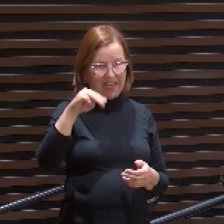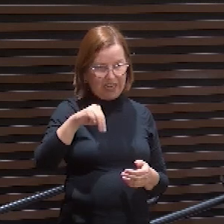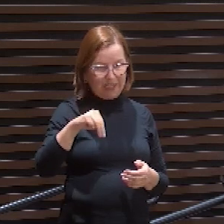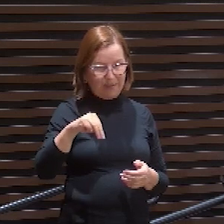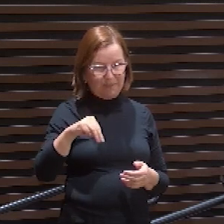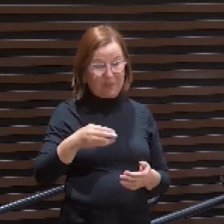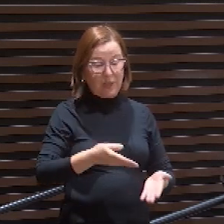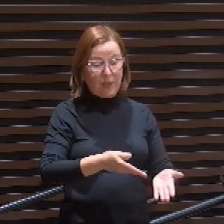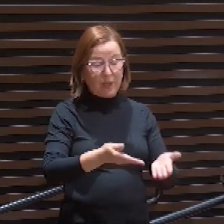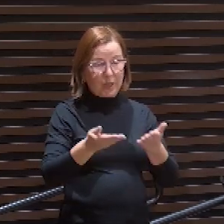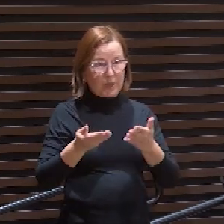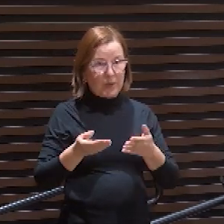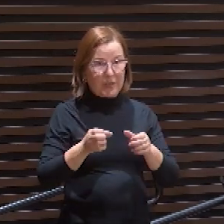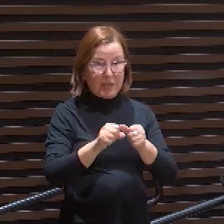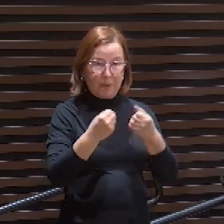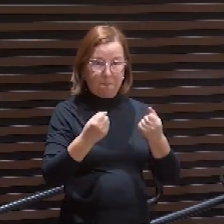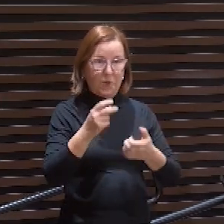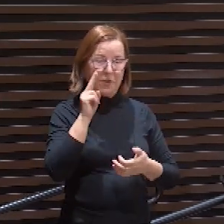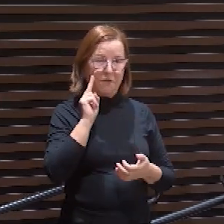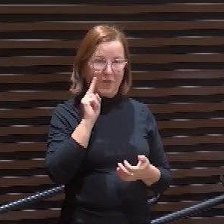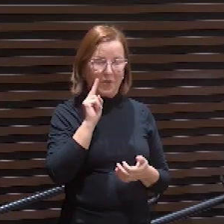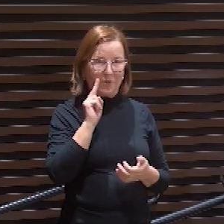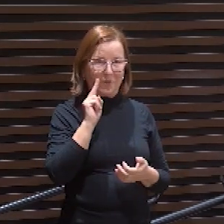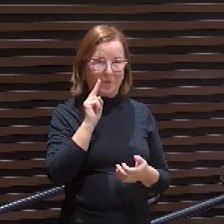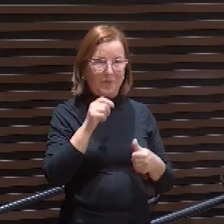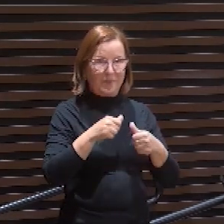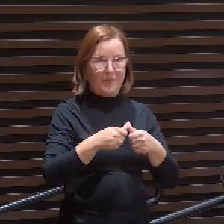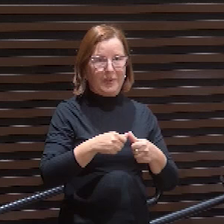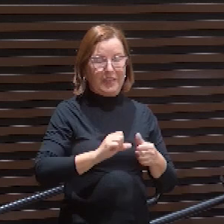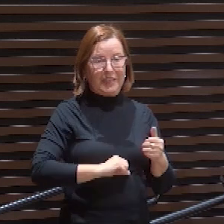ele era sacerdote do Deus Altíssimo.